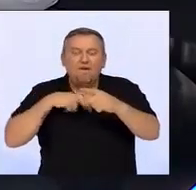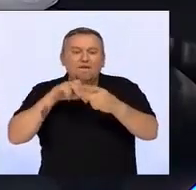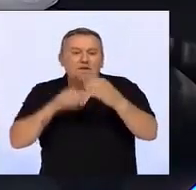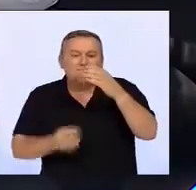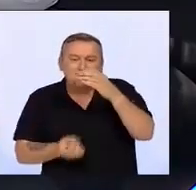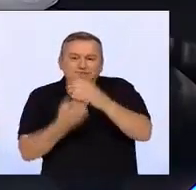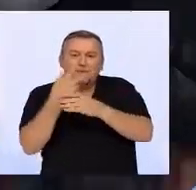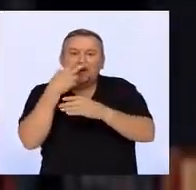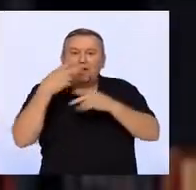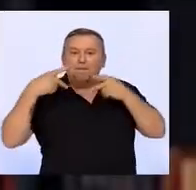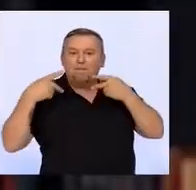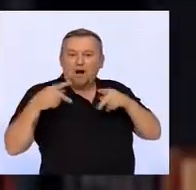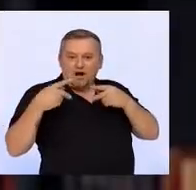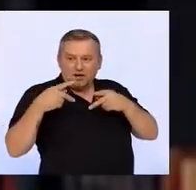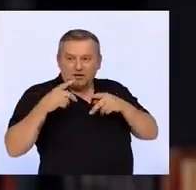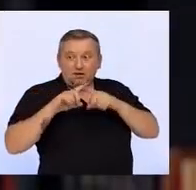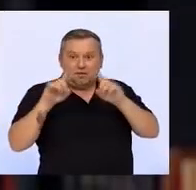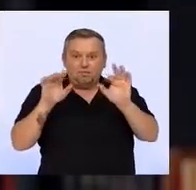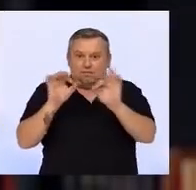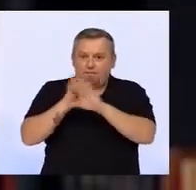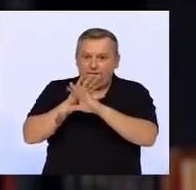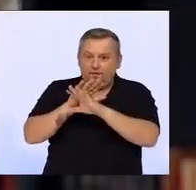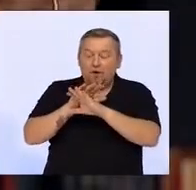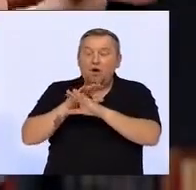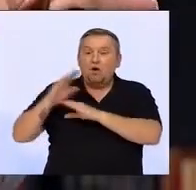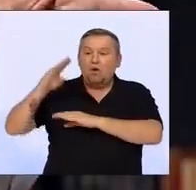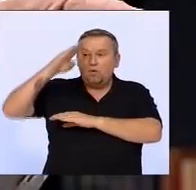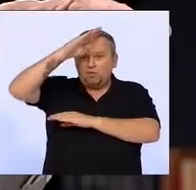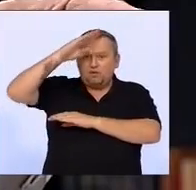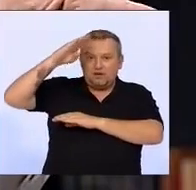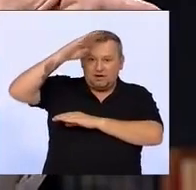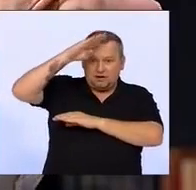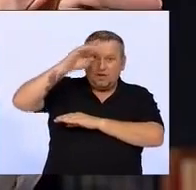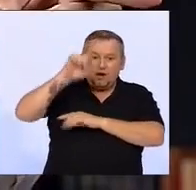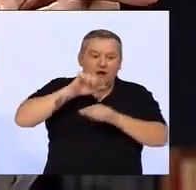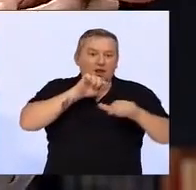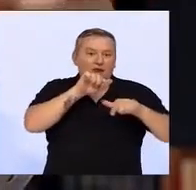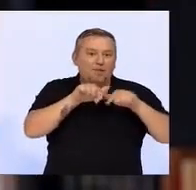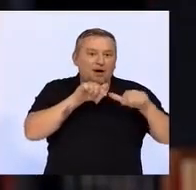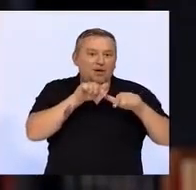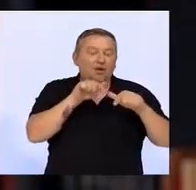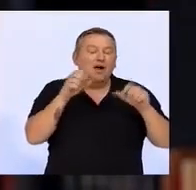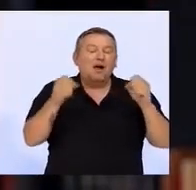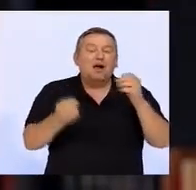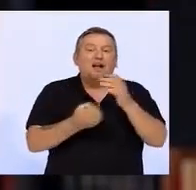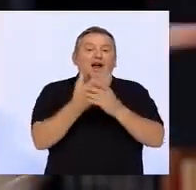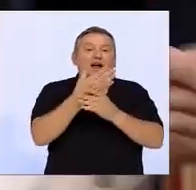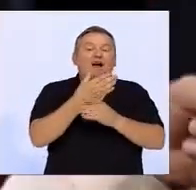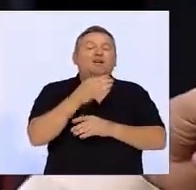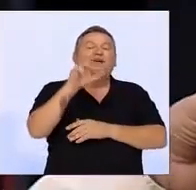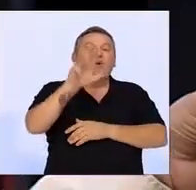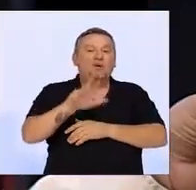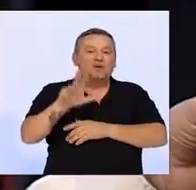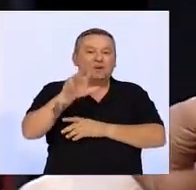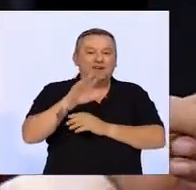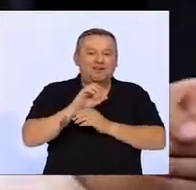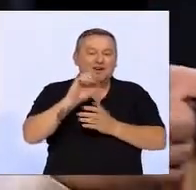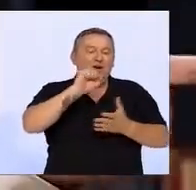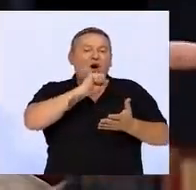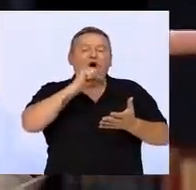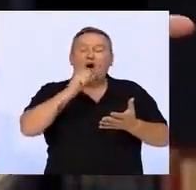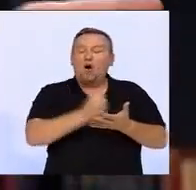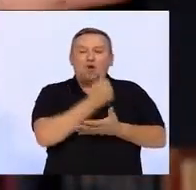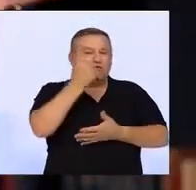essa pregação. Portanto, só terminando, né, o Bolsonaro é obra do Lula. E o Bolsonaro, obra do Lula,